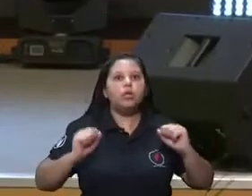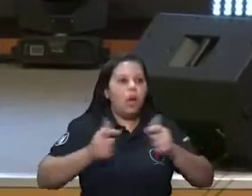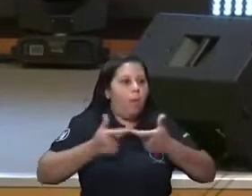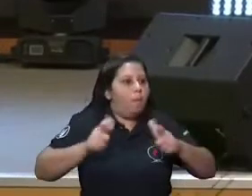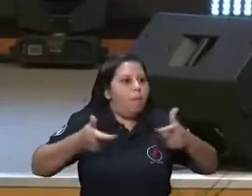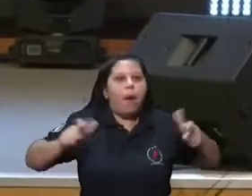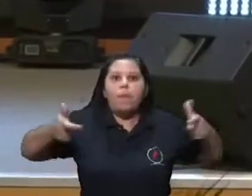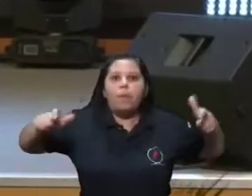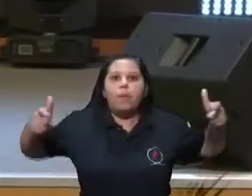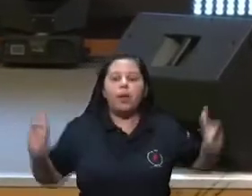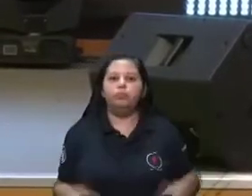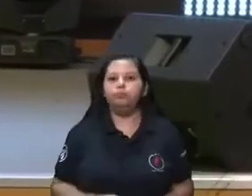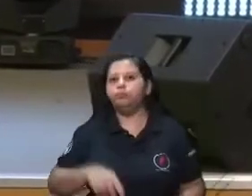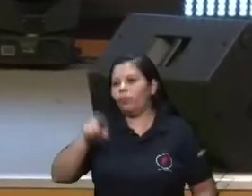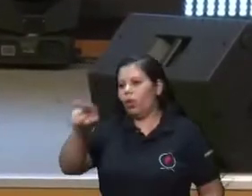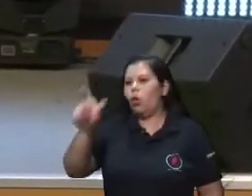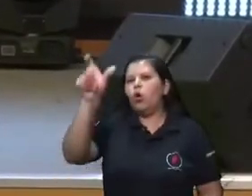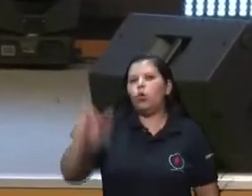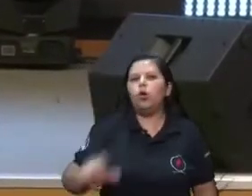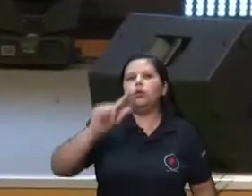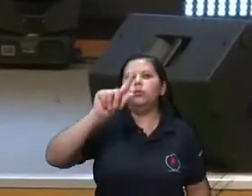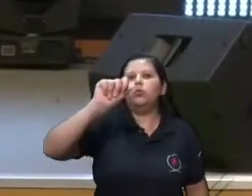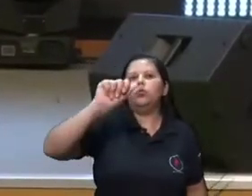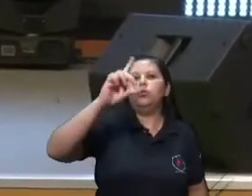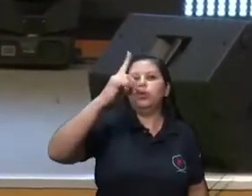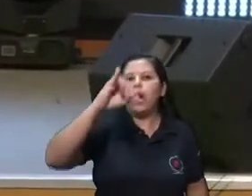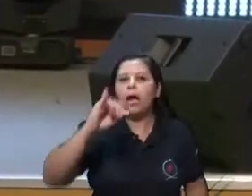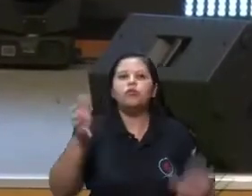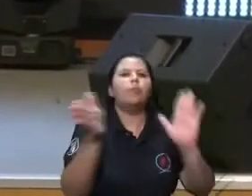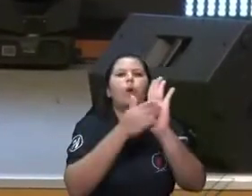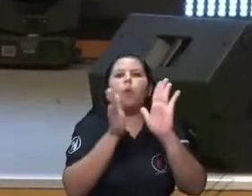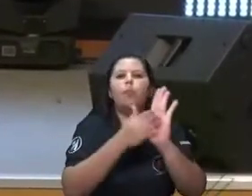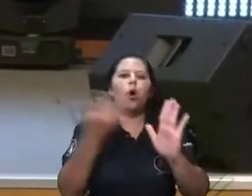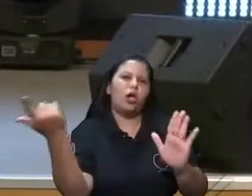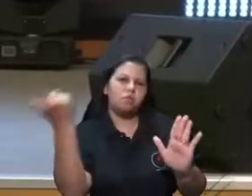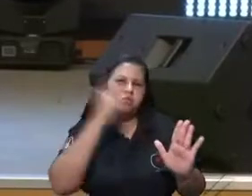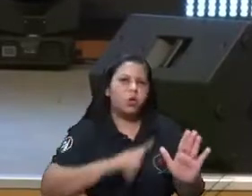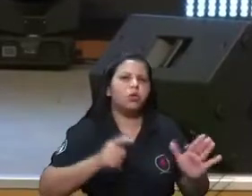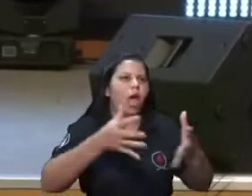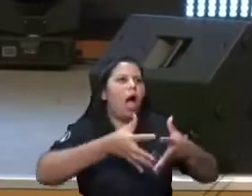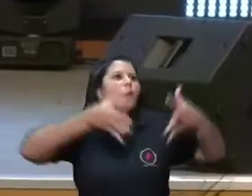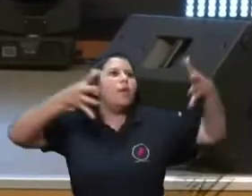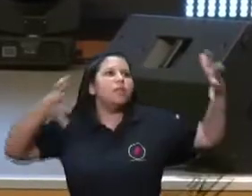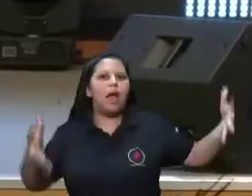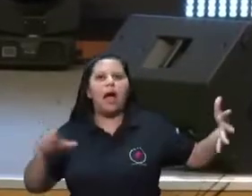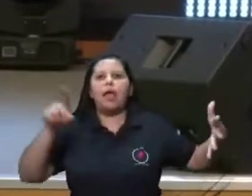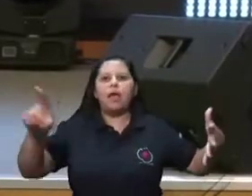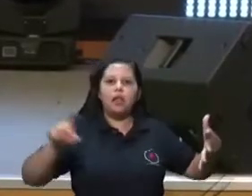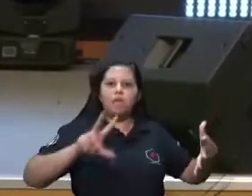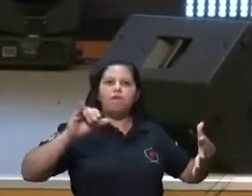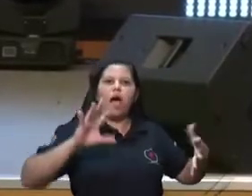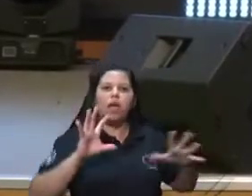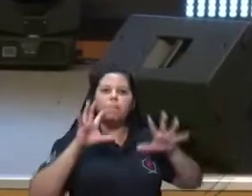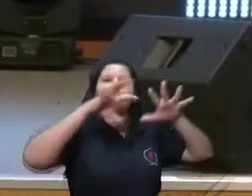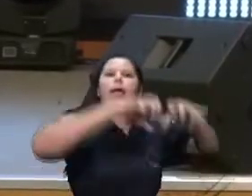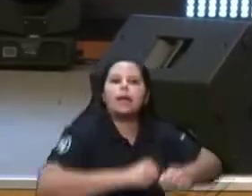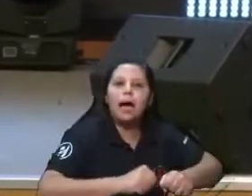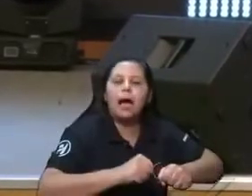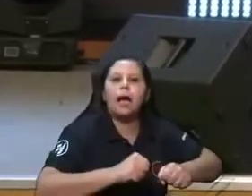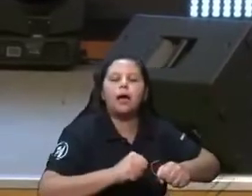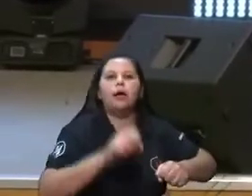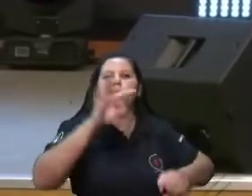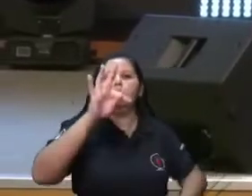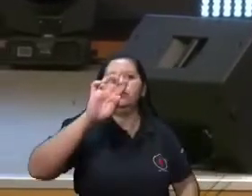Quando Gade propõe essa expansão, ele vai tomar uma parte da Transjordânia, que